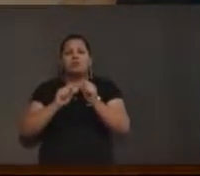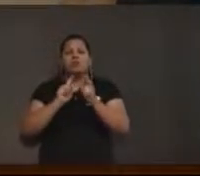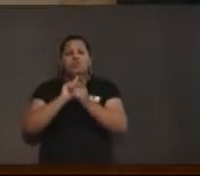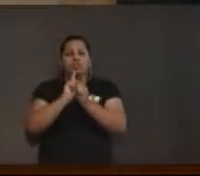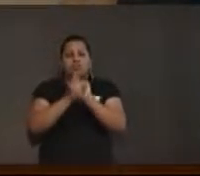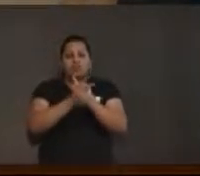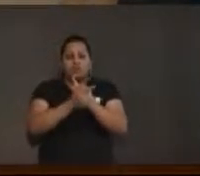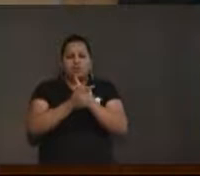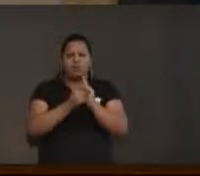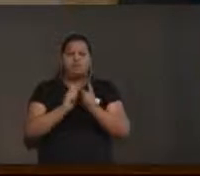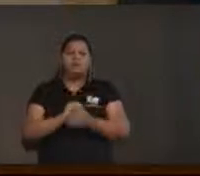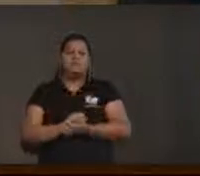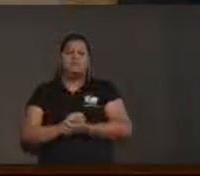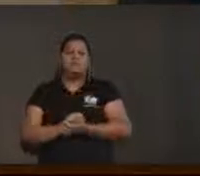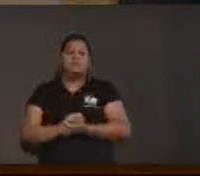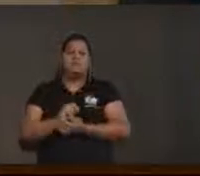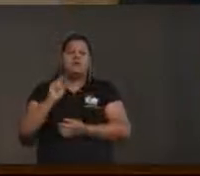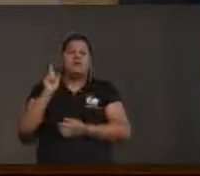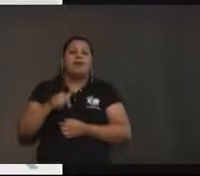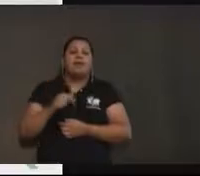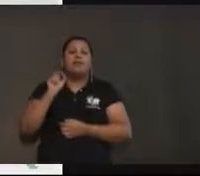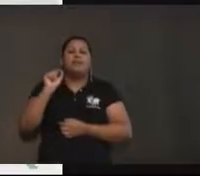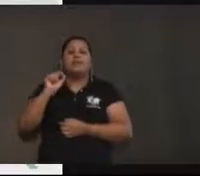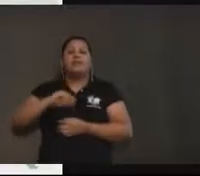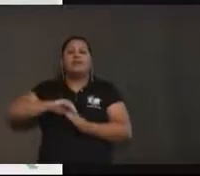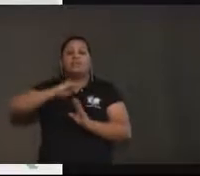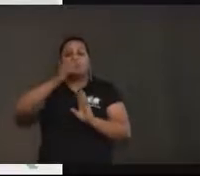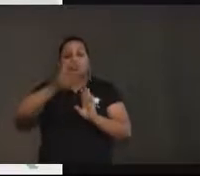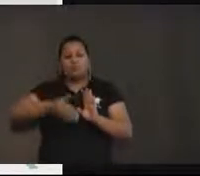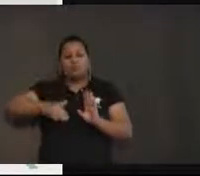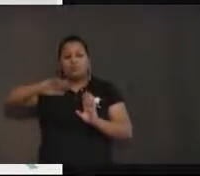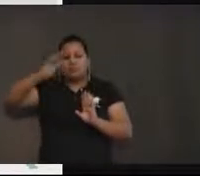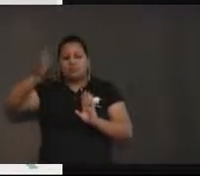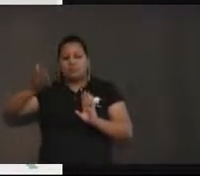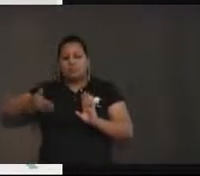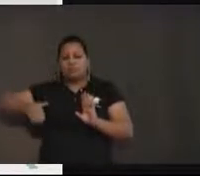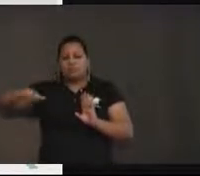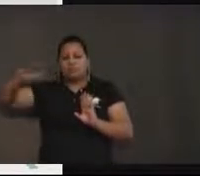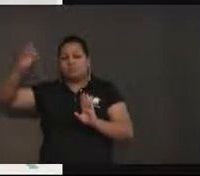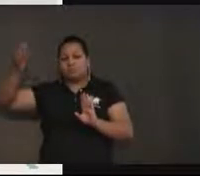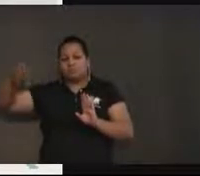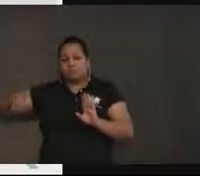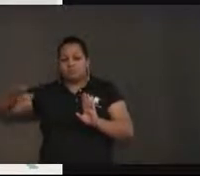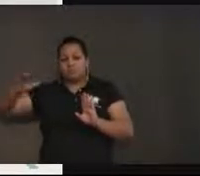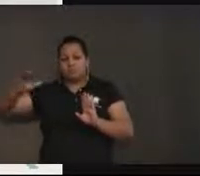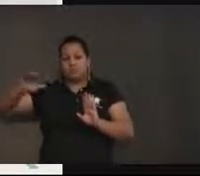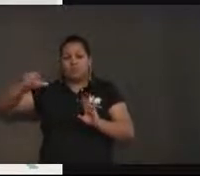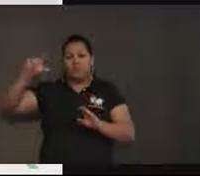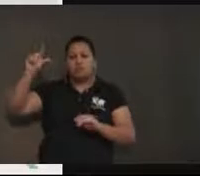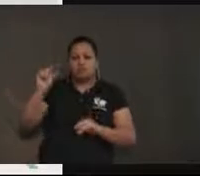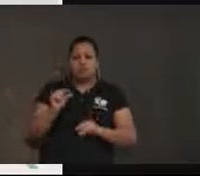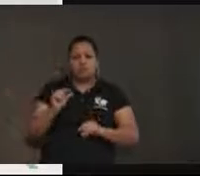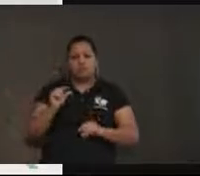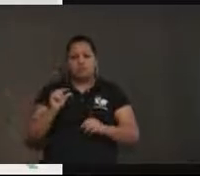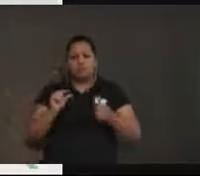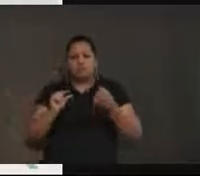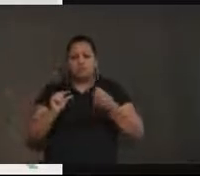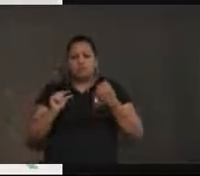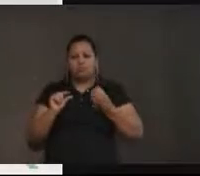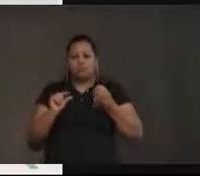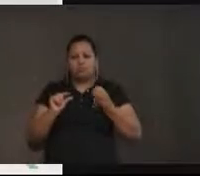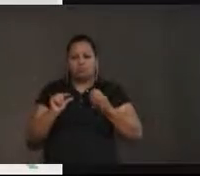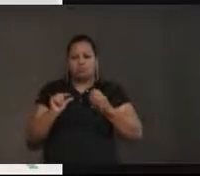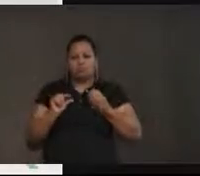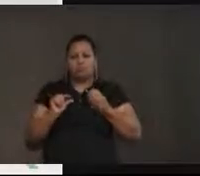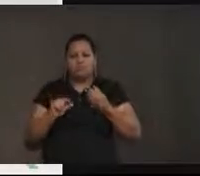descer subir descer e pegar uma mínima altura possível então que eles dizem ali o seguinte se você tiver um funcional para o qual você quer